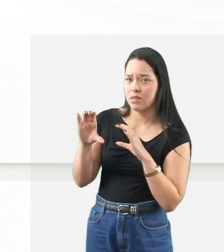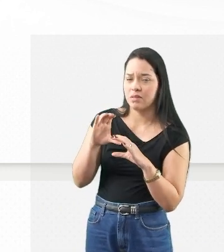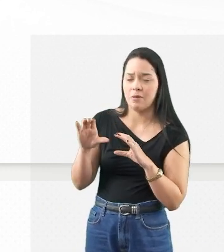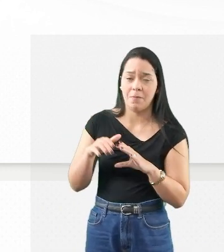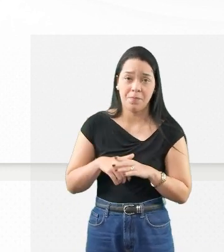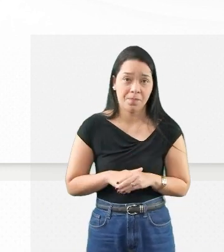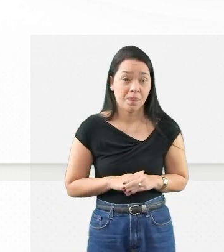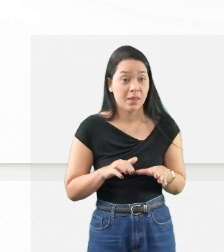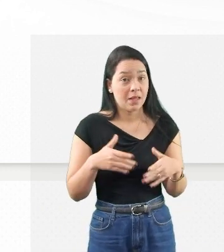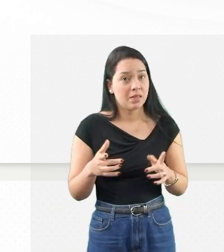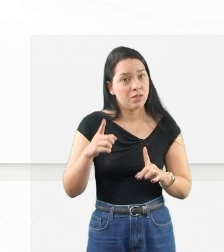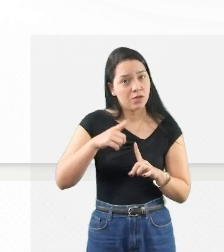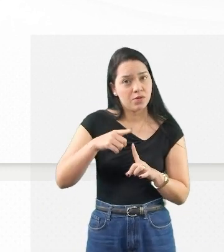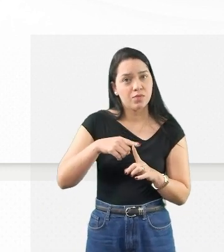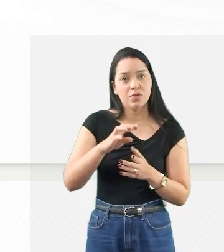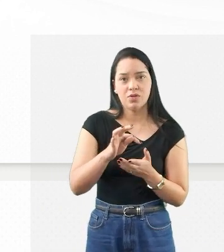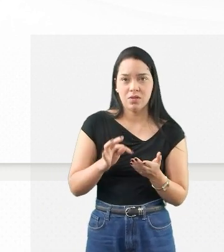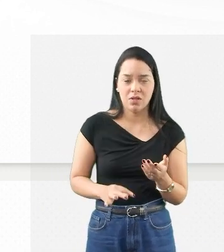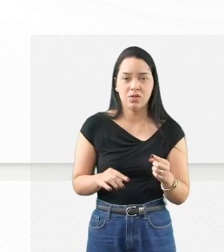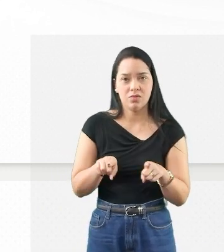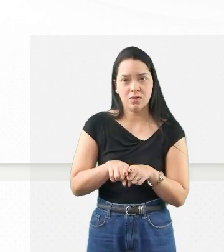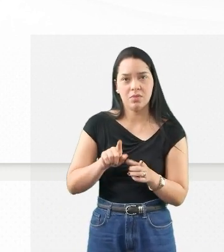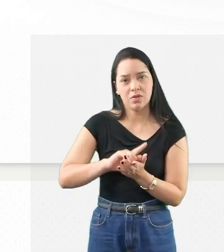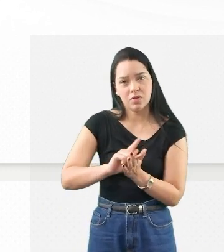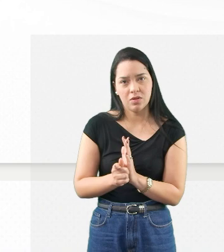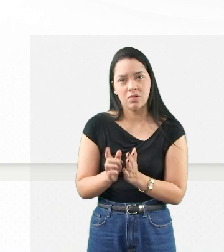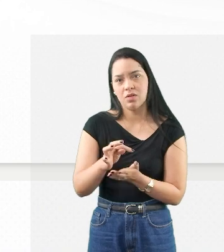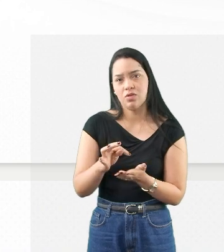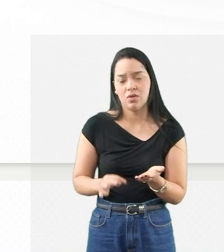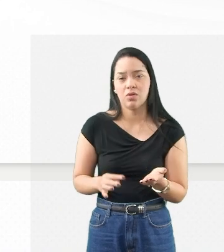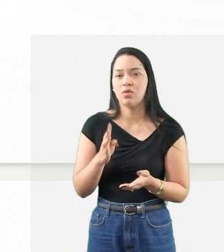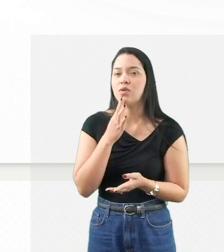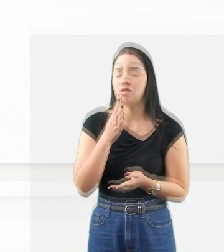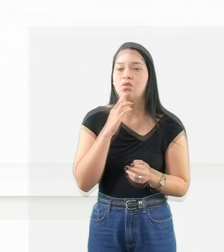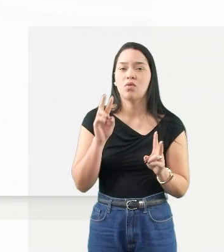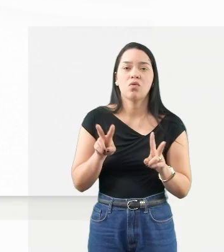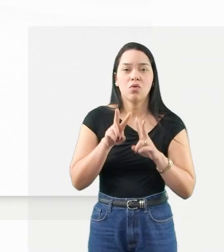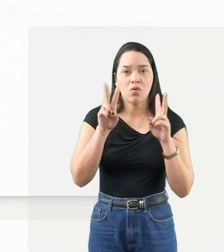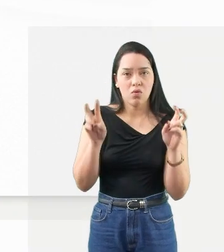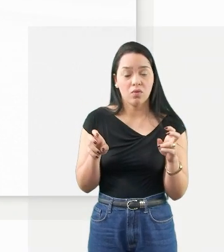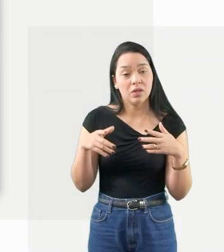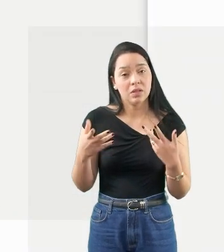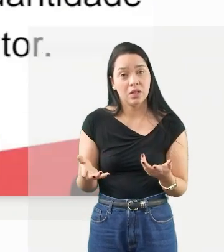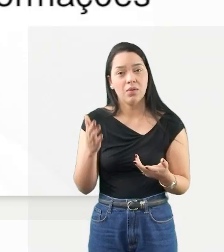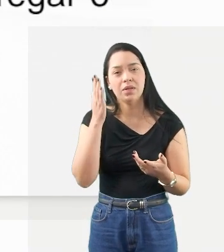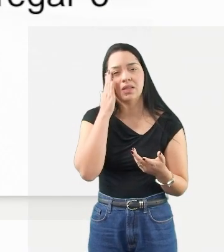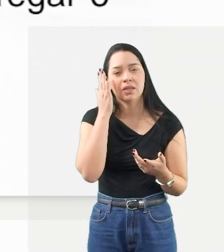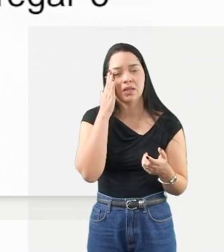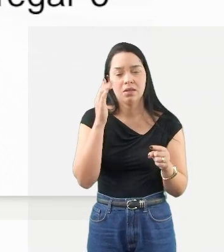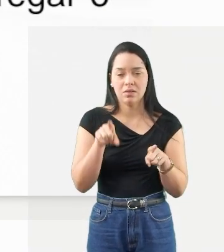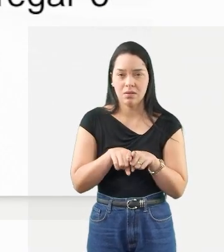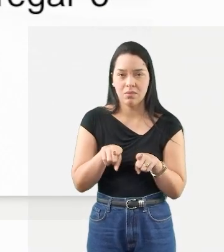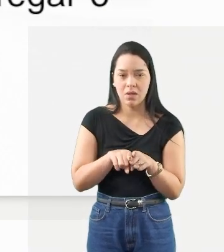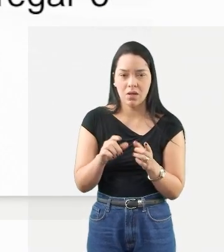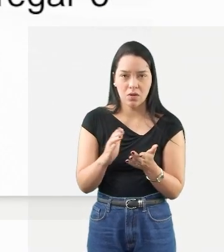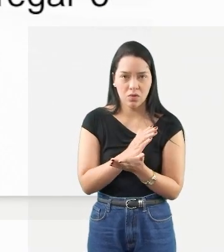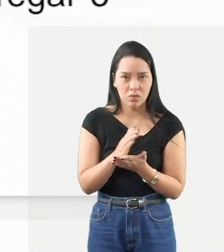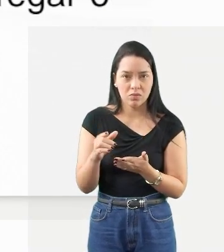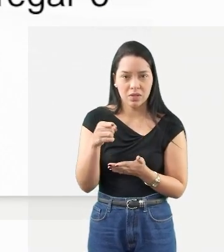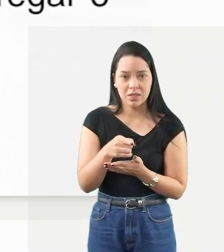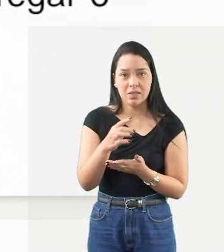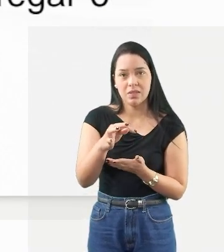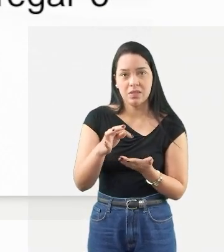E esse tipo de texto é um gênero textual que é conhecido como folder. E aí a gente vai entender mais alguns aspectos desse